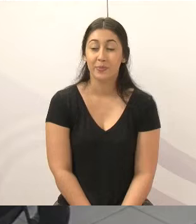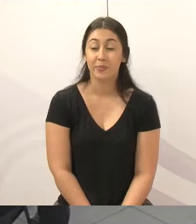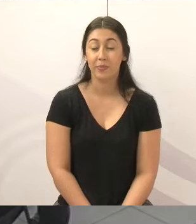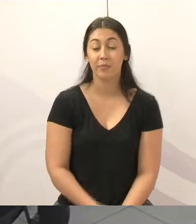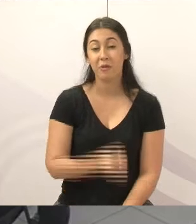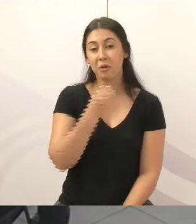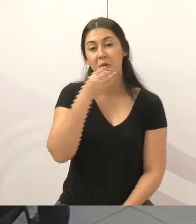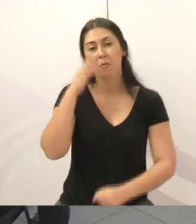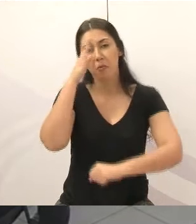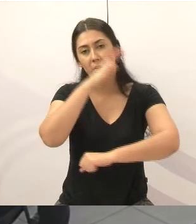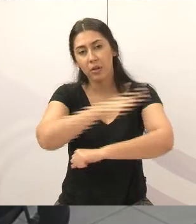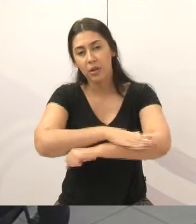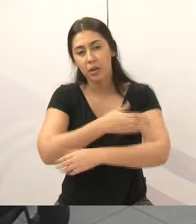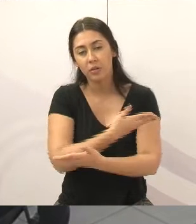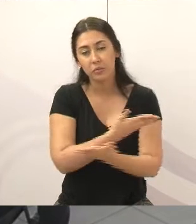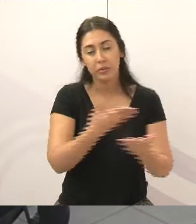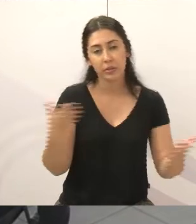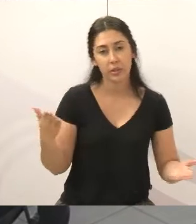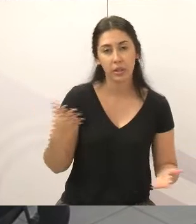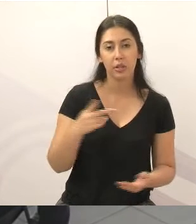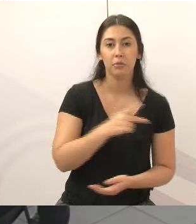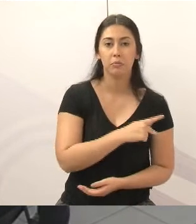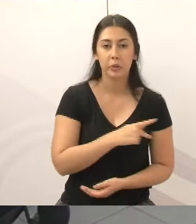Boa tarde a todos, senhor presidente.